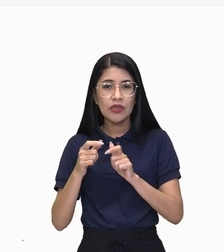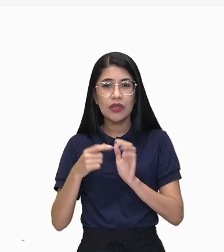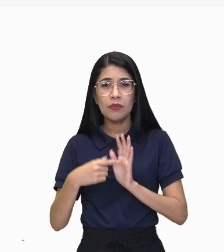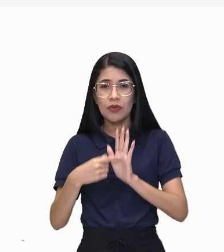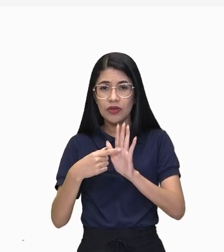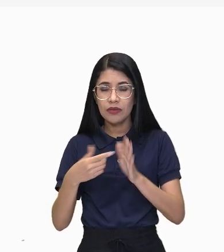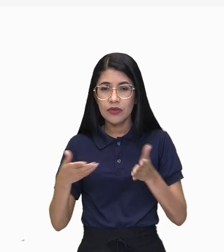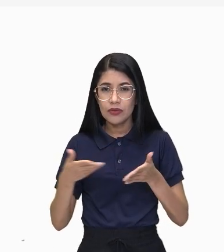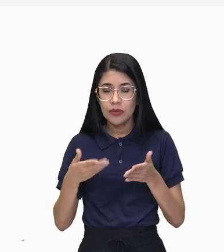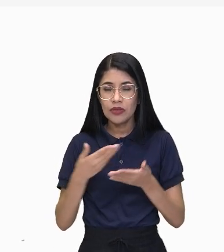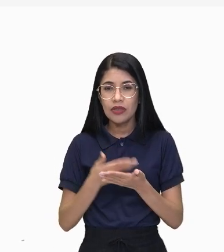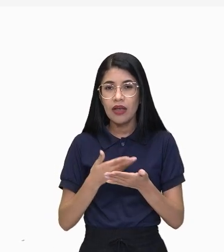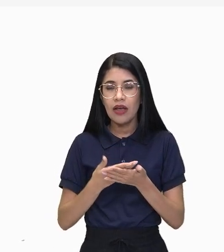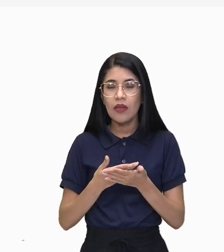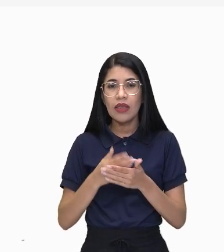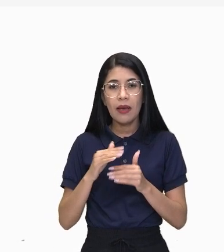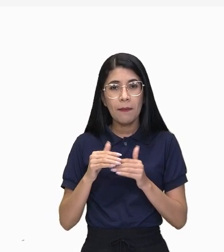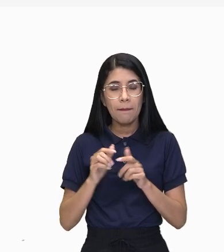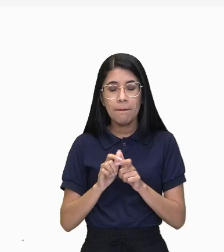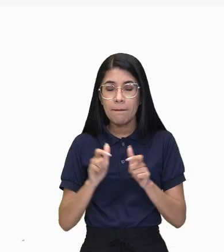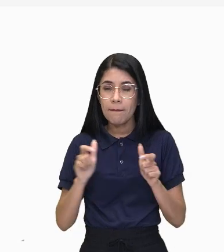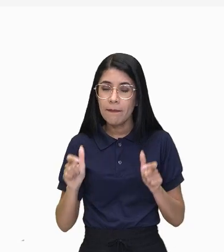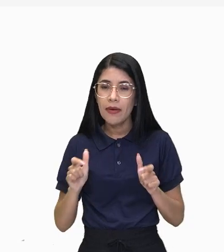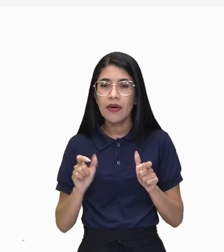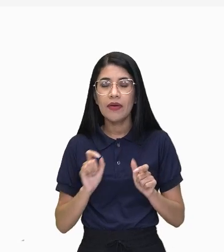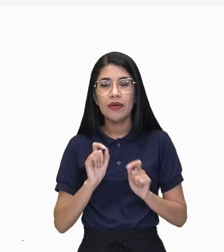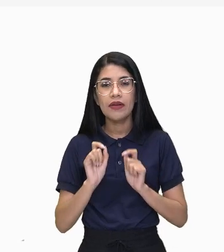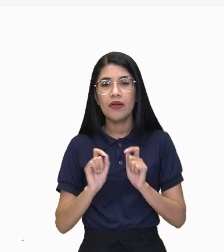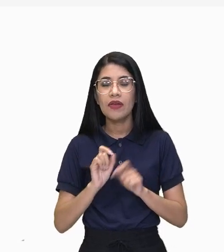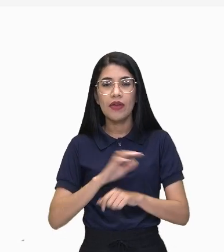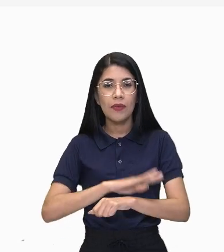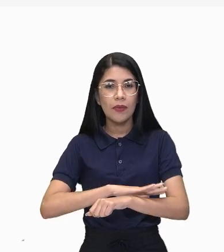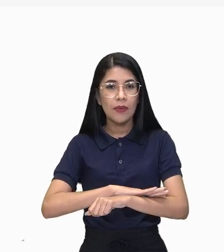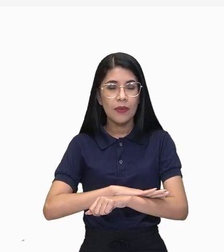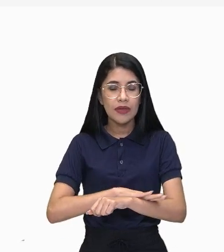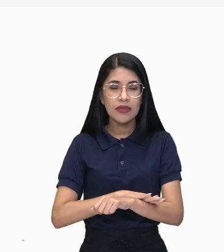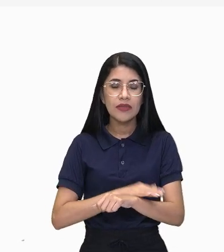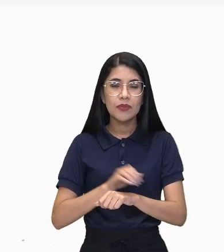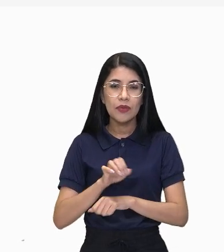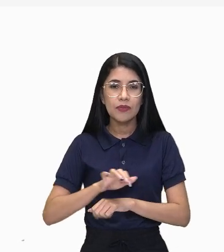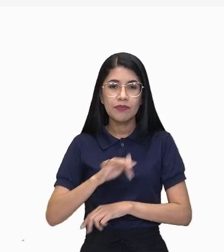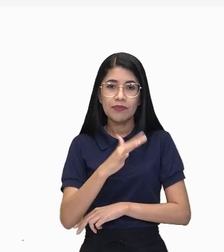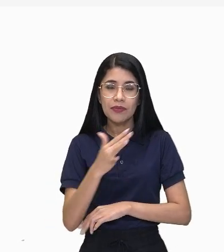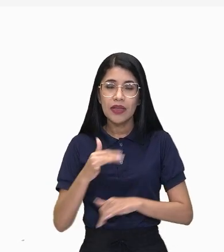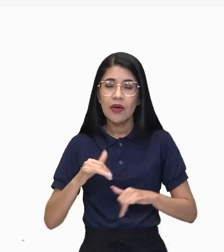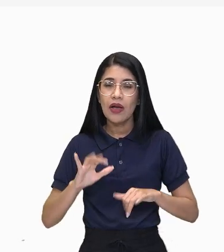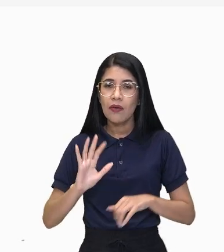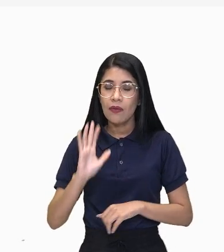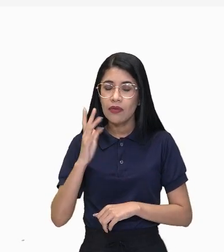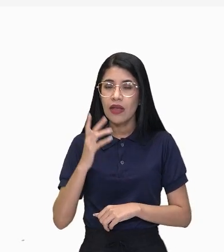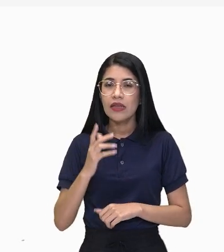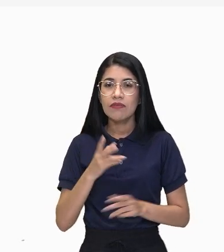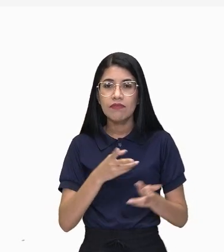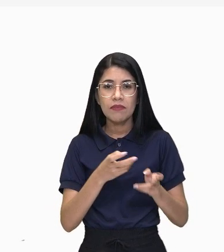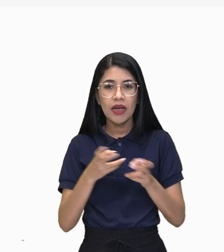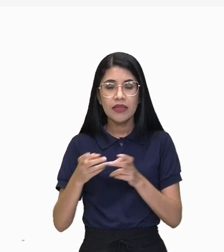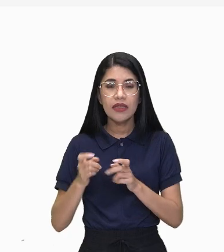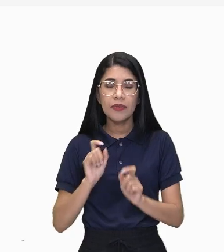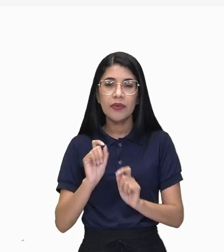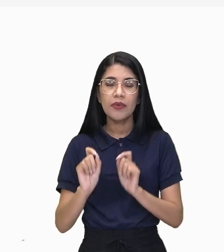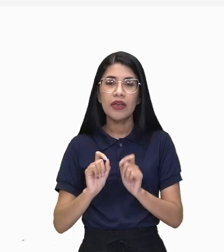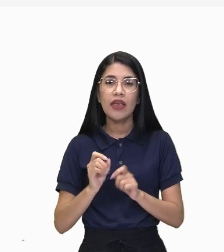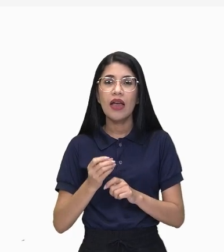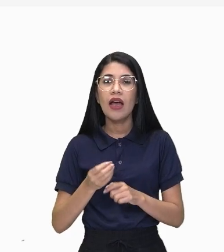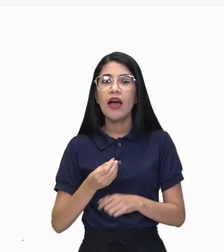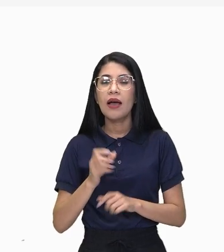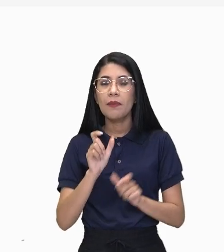aqui, onde prevalece, né, com muita força esse racismo ambiental, vocês vão ver que quem está vivendo ali, quem está convivendo